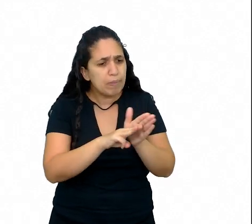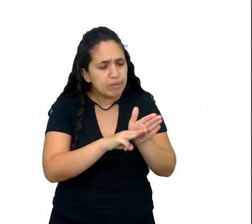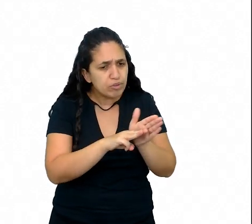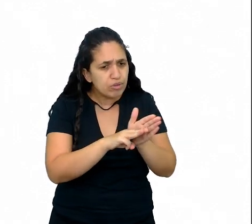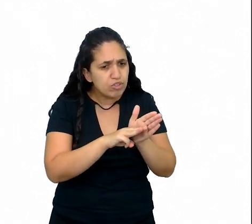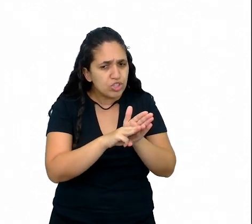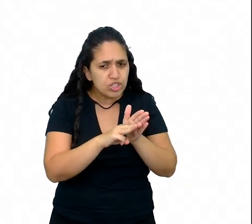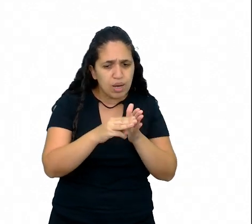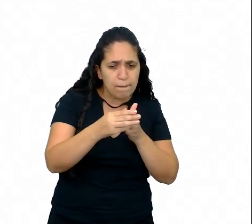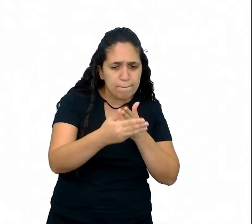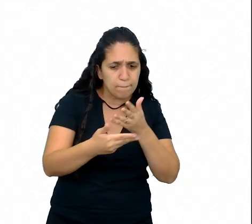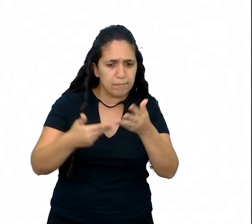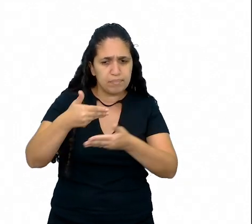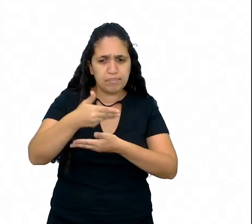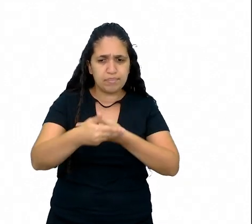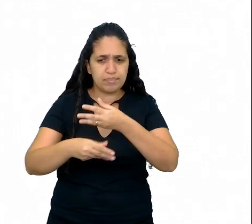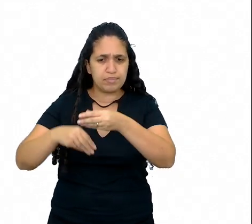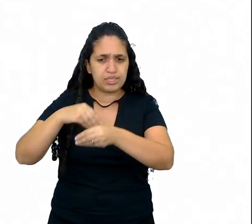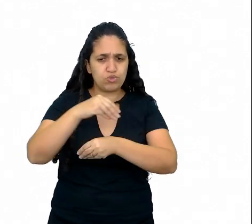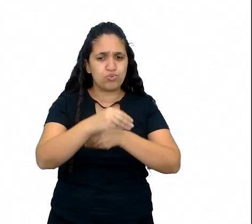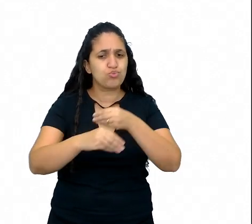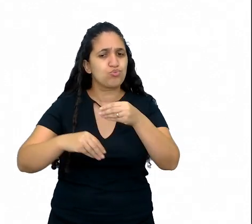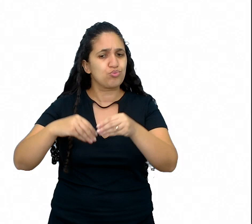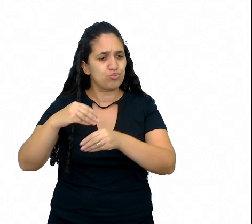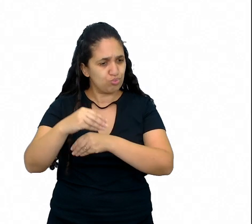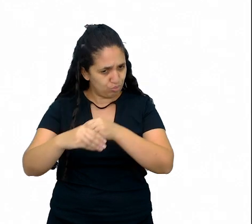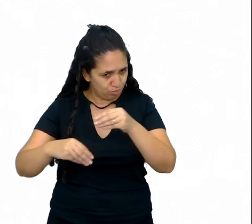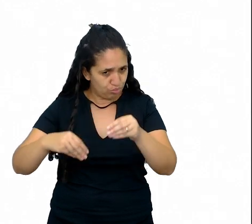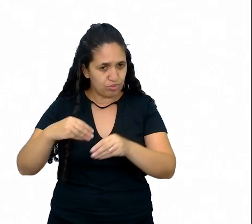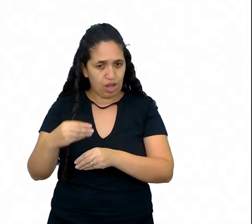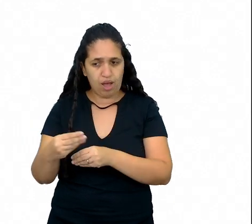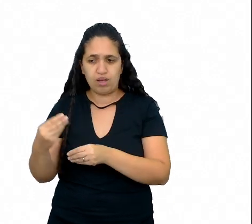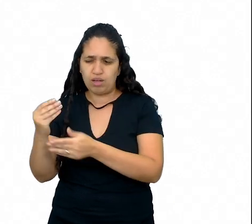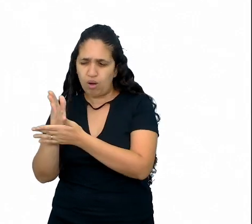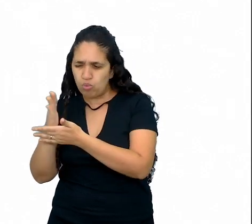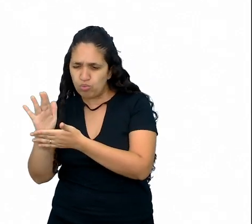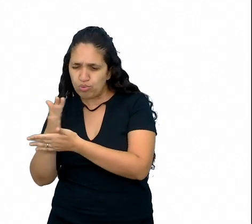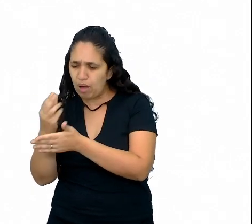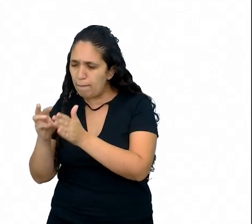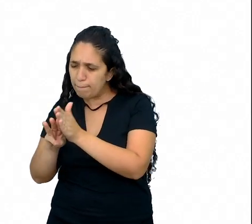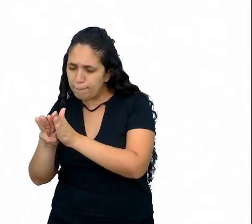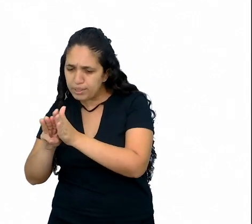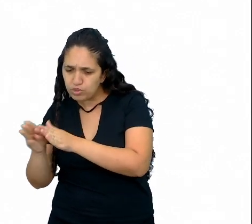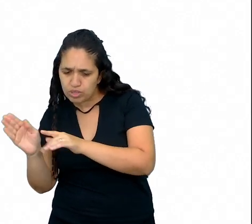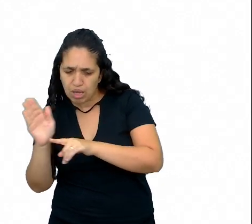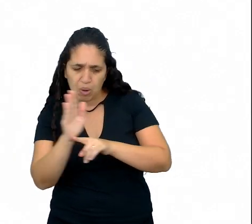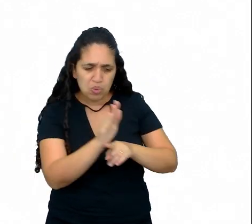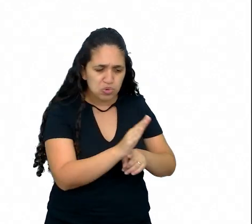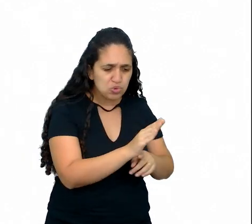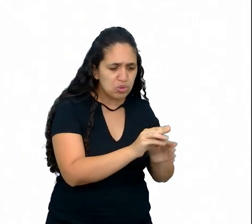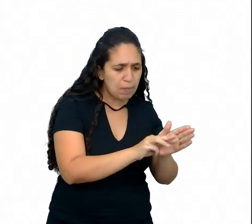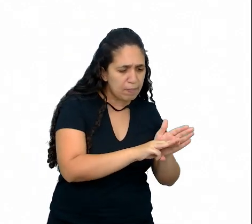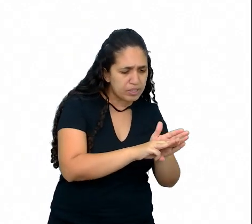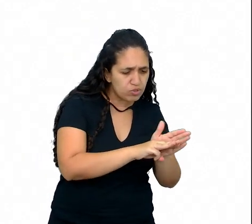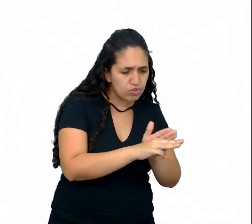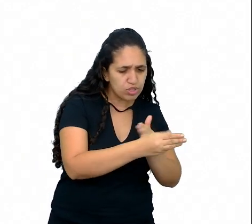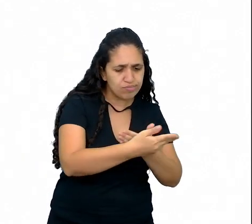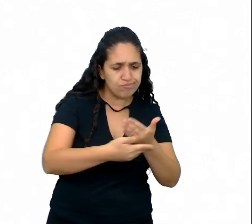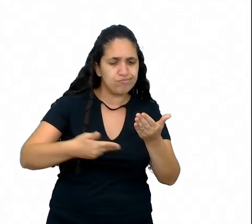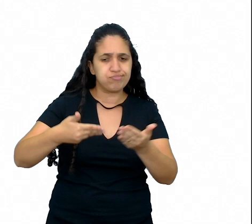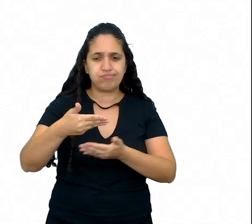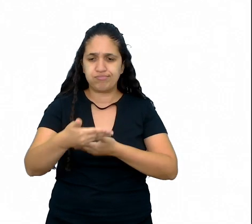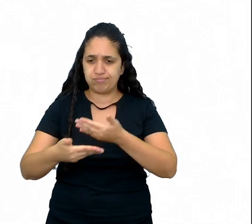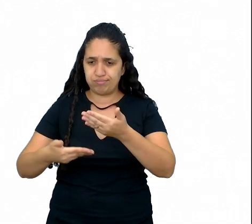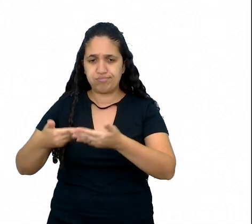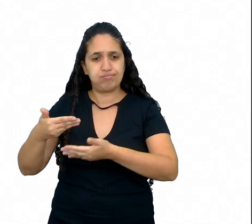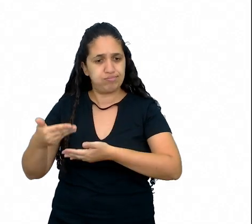se misturar, né, eu posso ter algumas metodologias, uma auxiliando a outra, desde que a gente